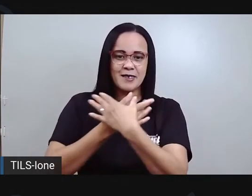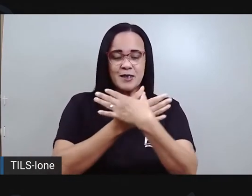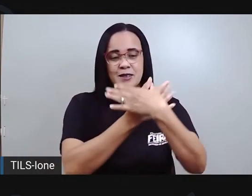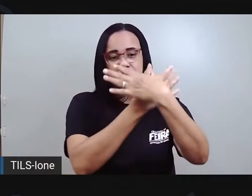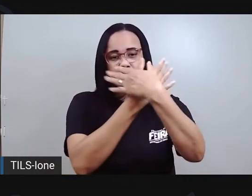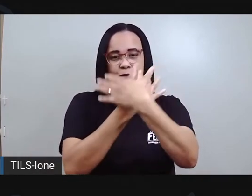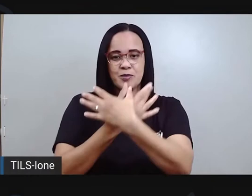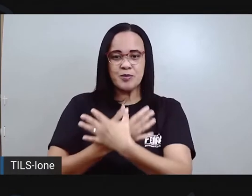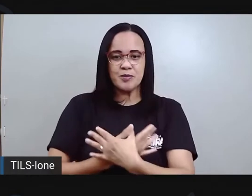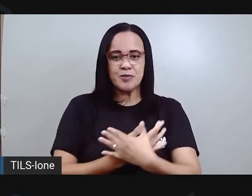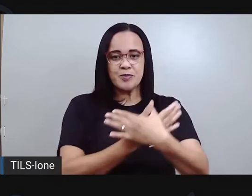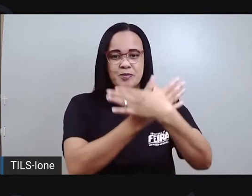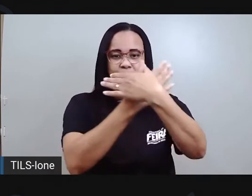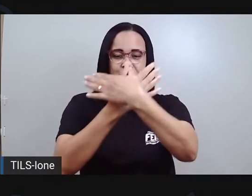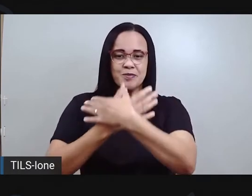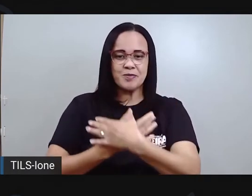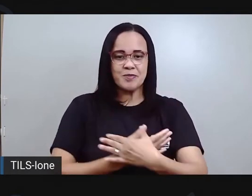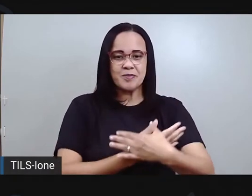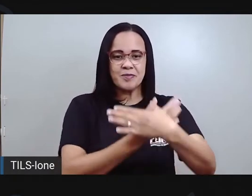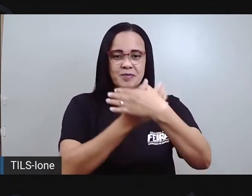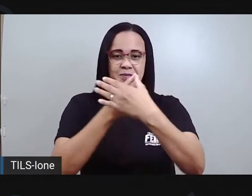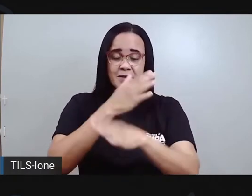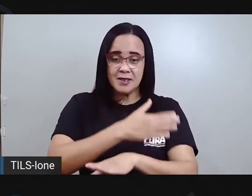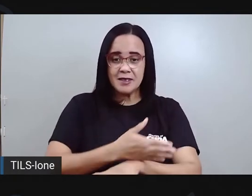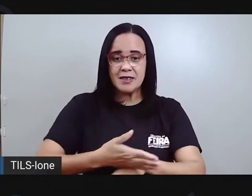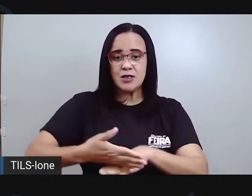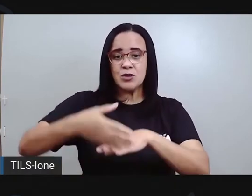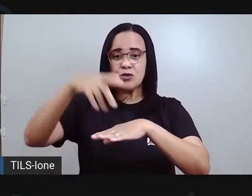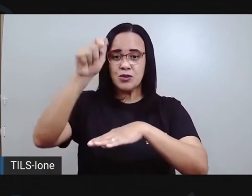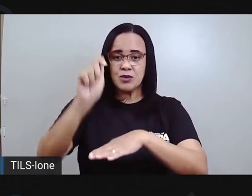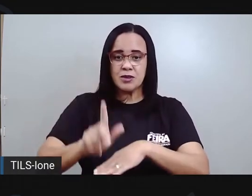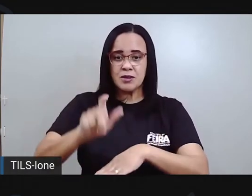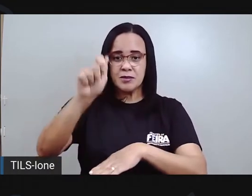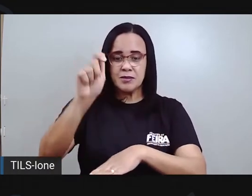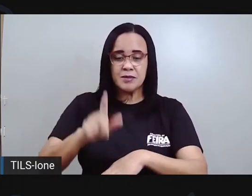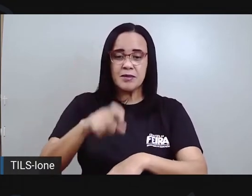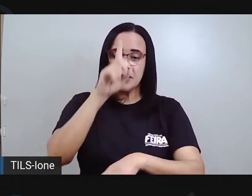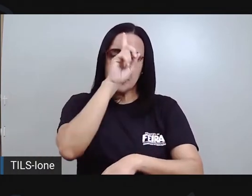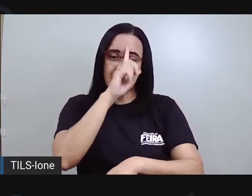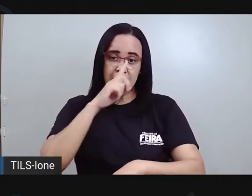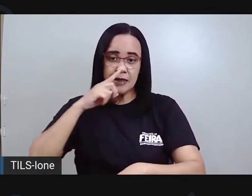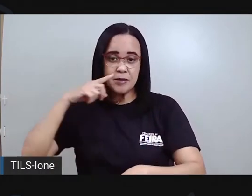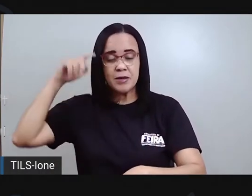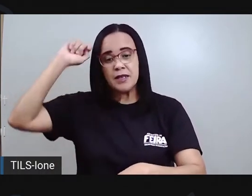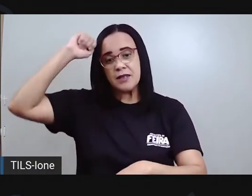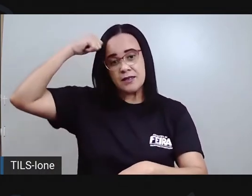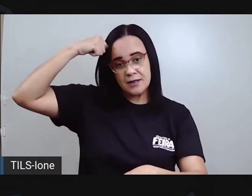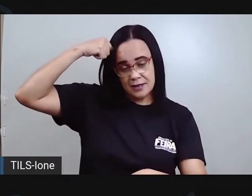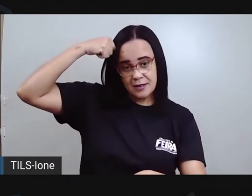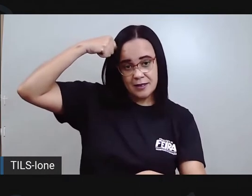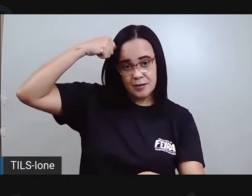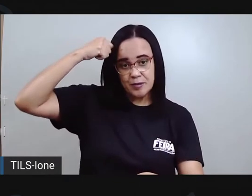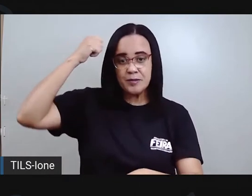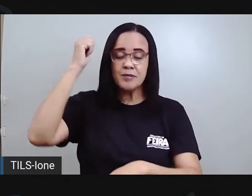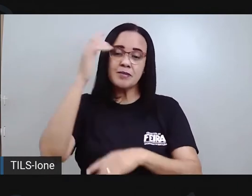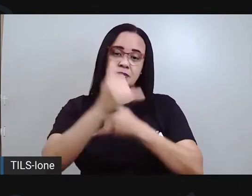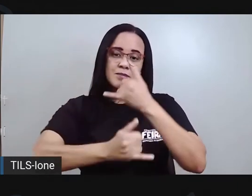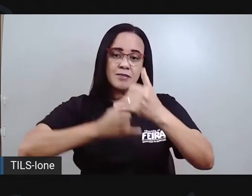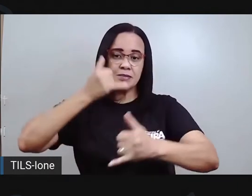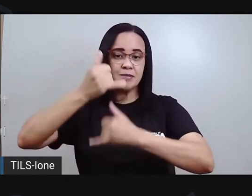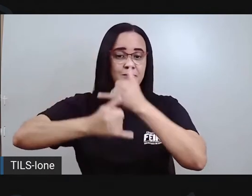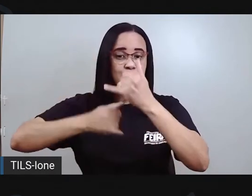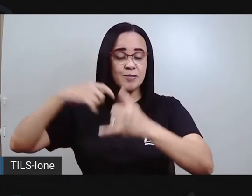borboletas. Mais uma vez. Brancas, azuis, amarelas e pretas brincam